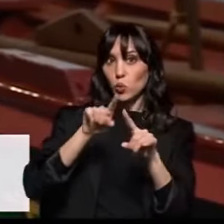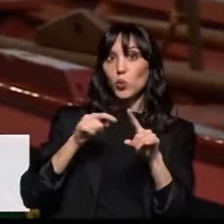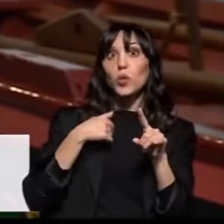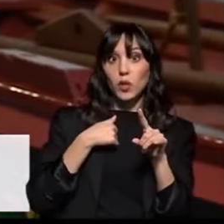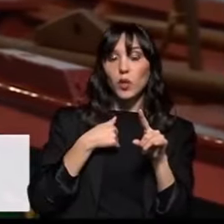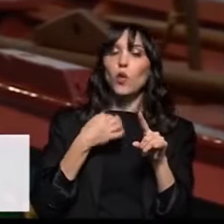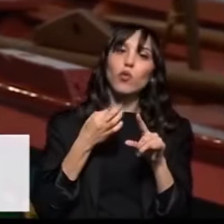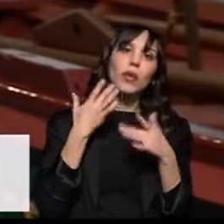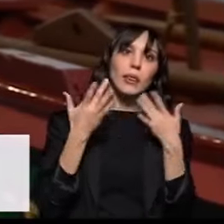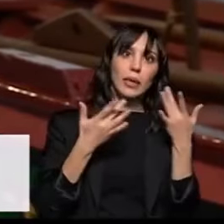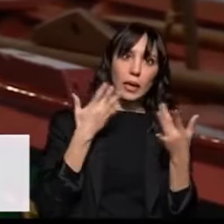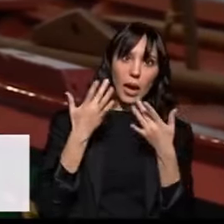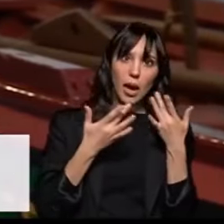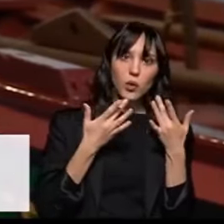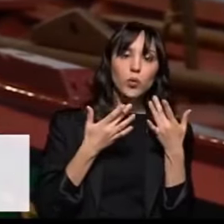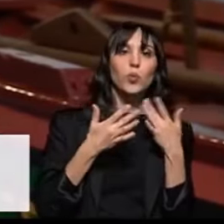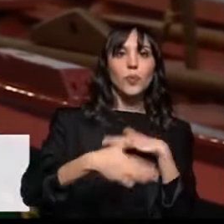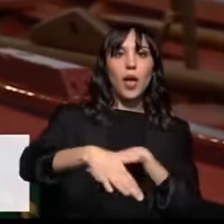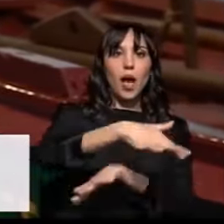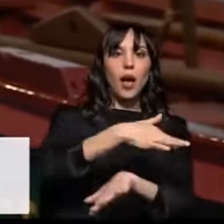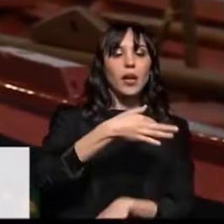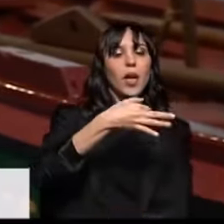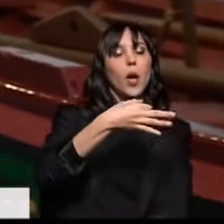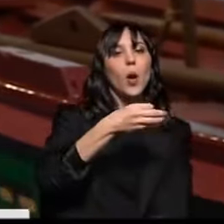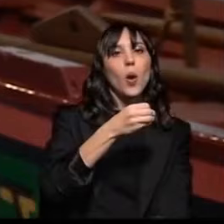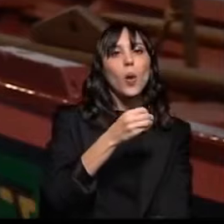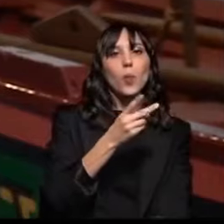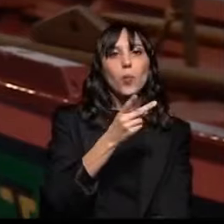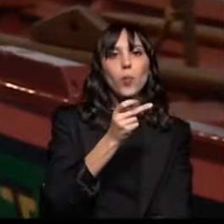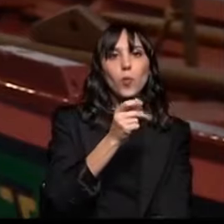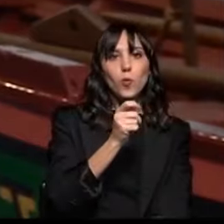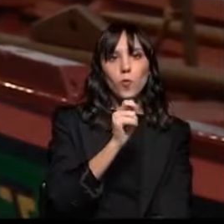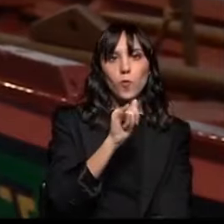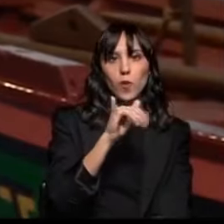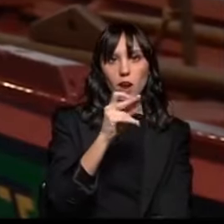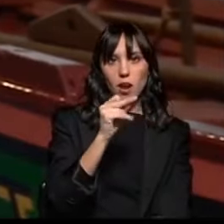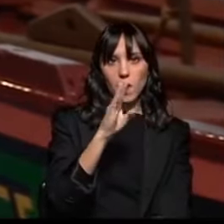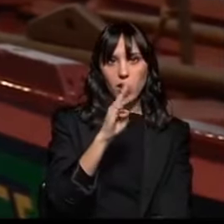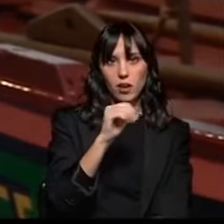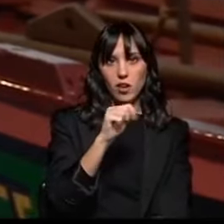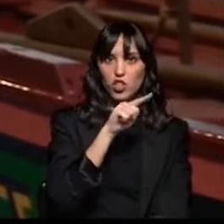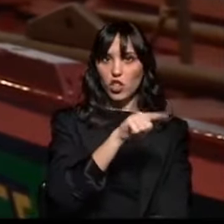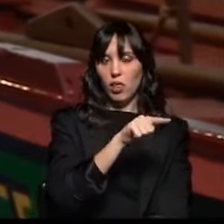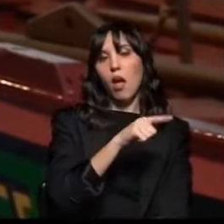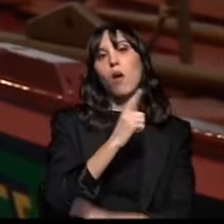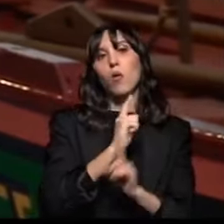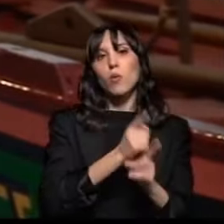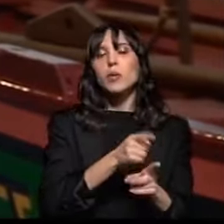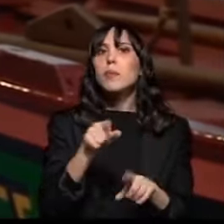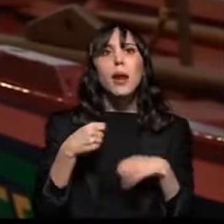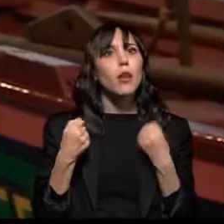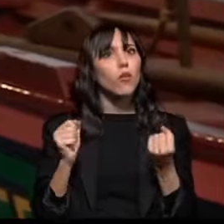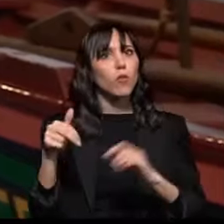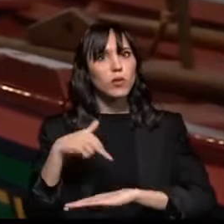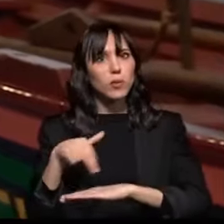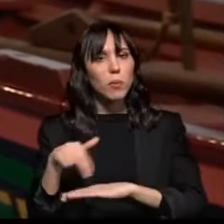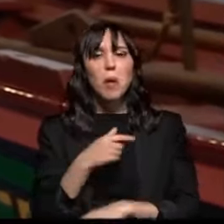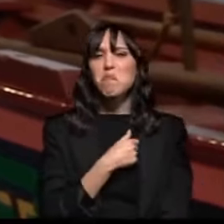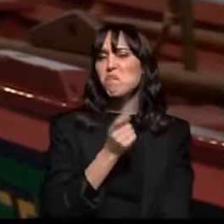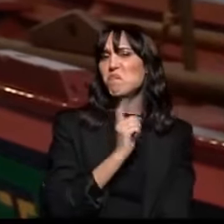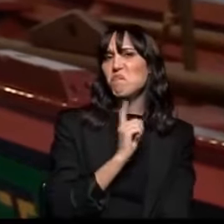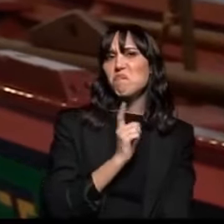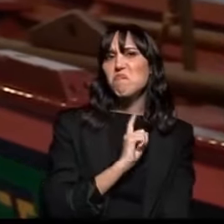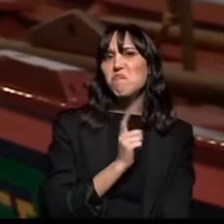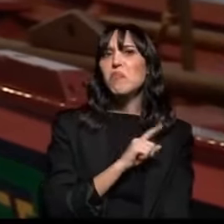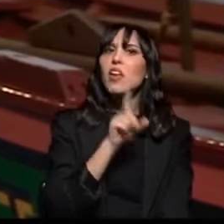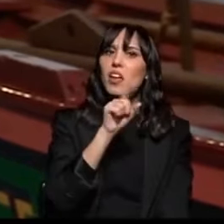mais teatro é para as polveiras, trecar nas polveiras, porque sempre foi lá que comecei. E não fica nervosa no palco? No... Não, e também